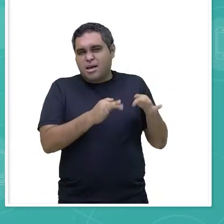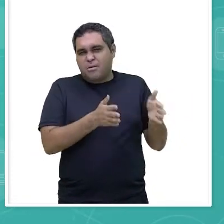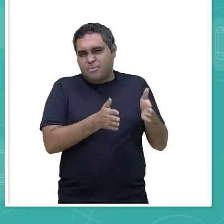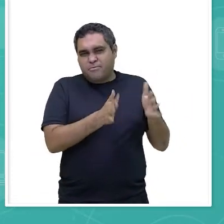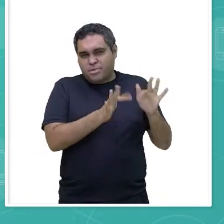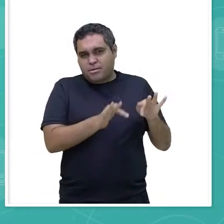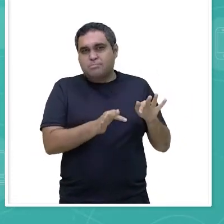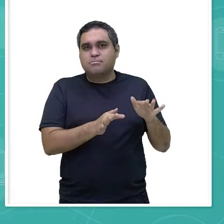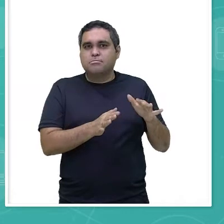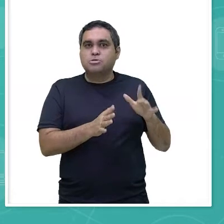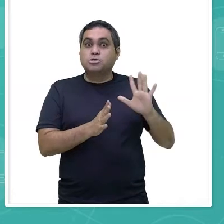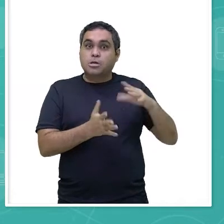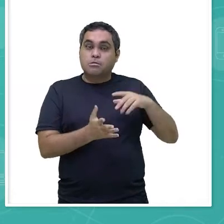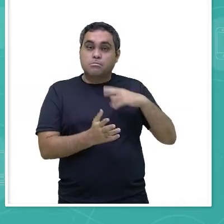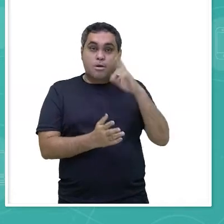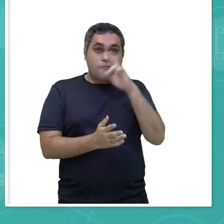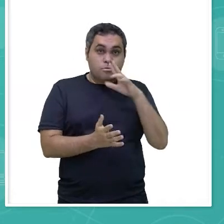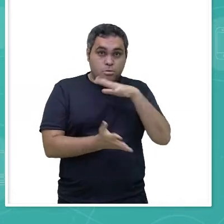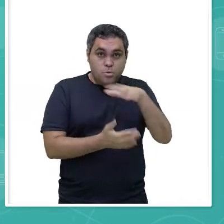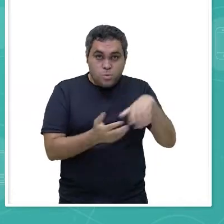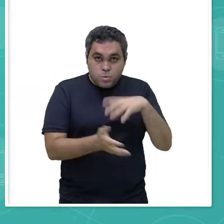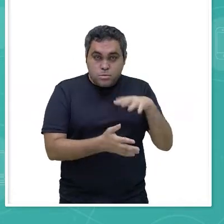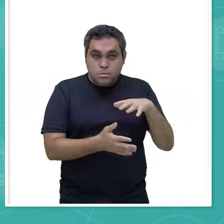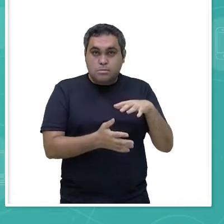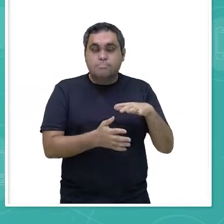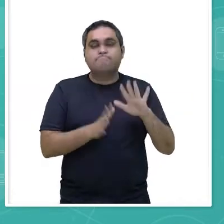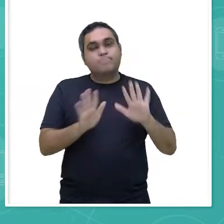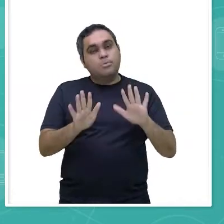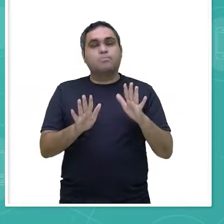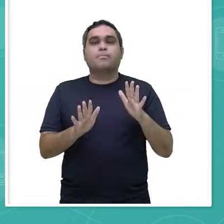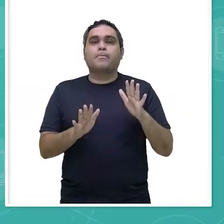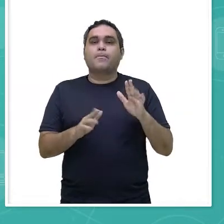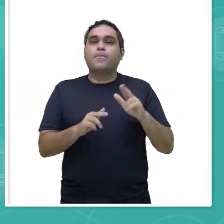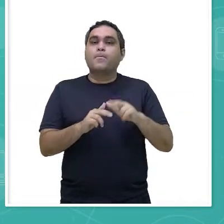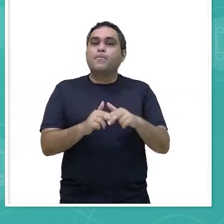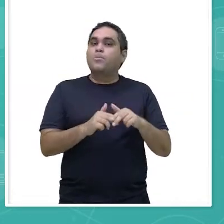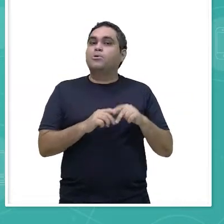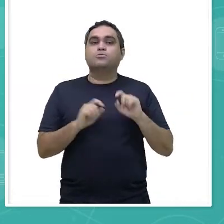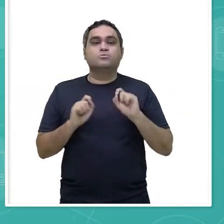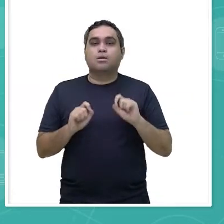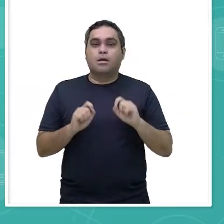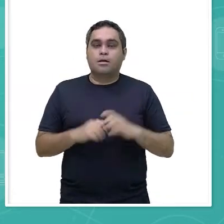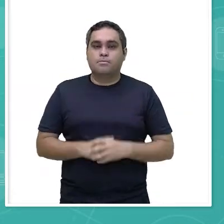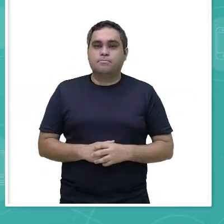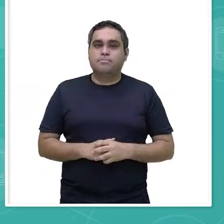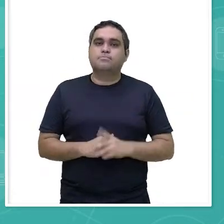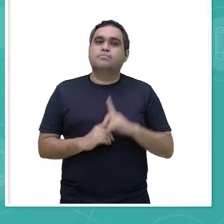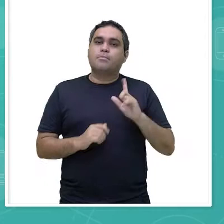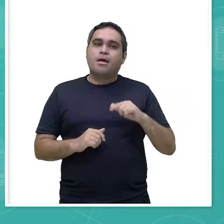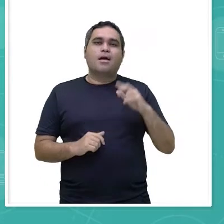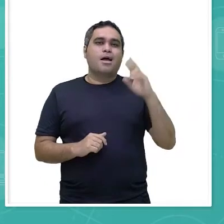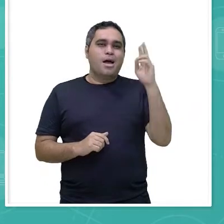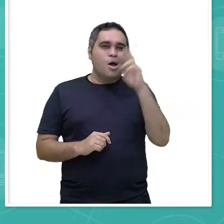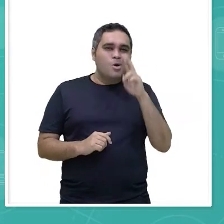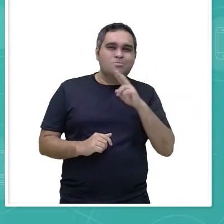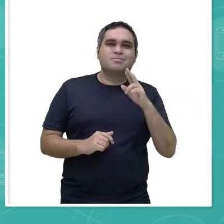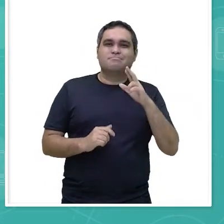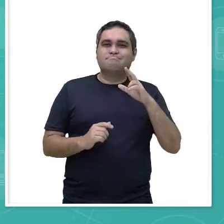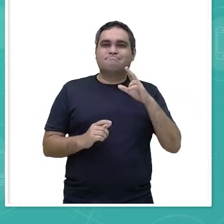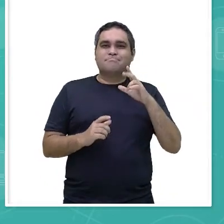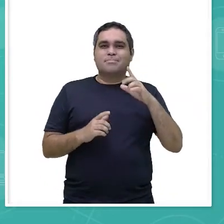Veja bem, o motivo que vai relevar a Revolução é justamente o fato da Rússia estar na guerra. Por